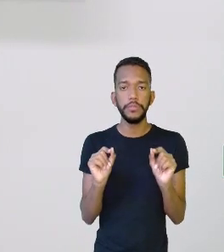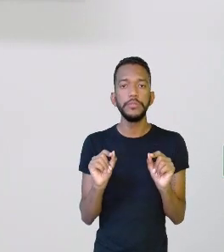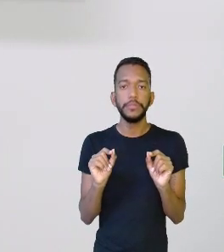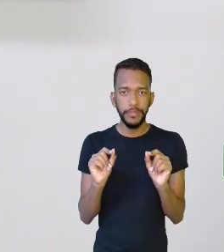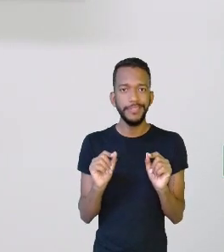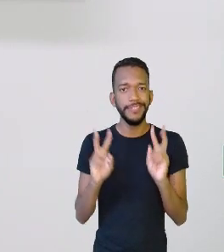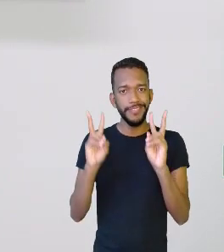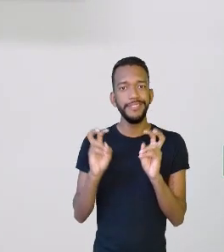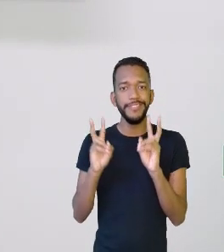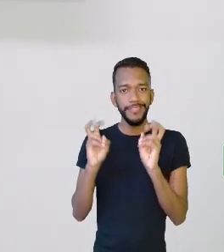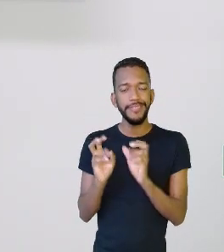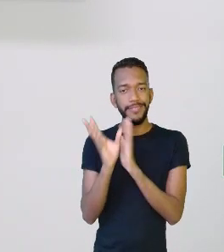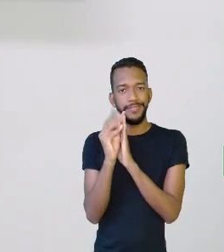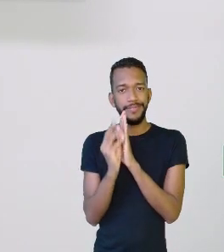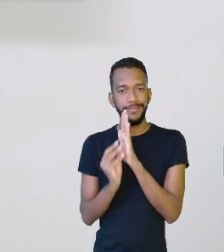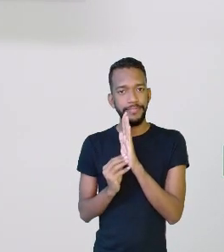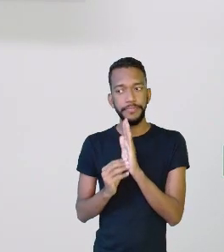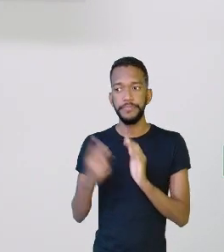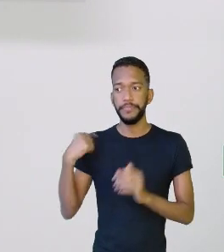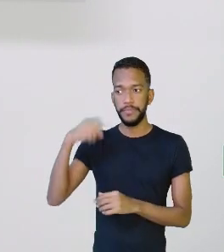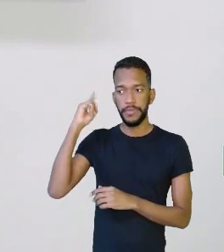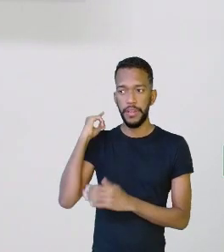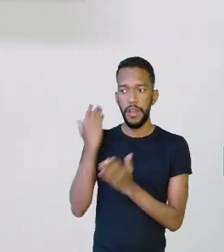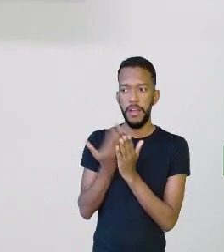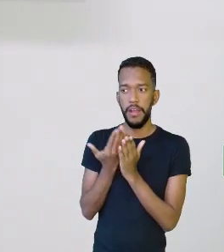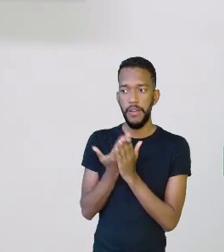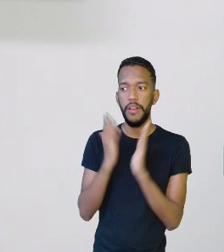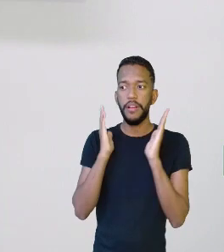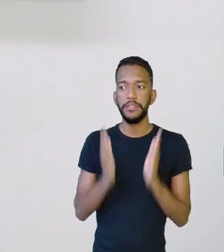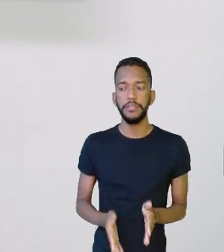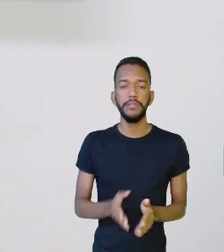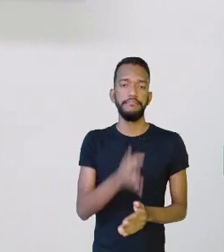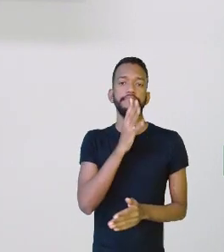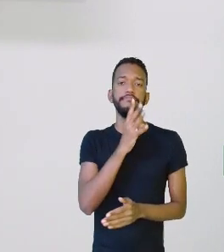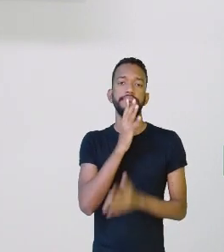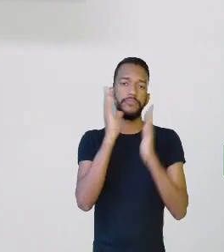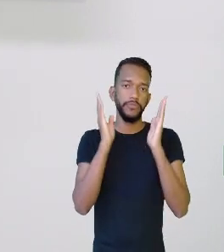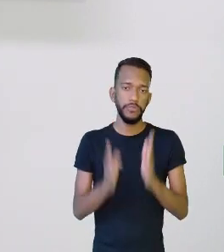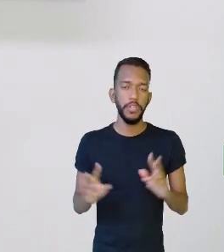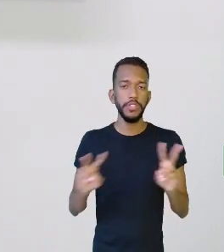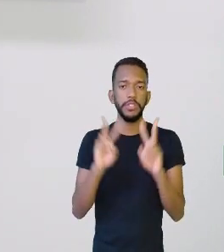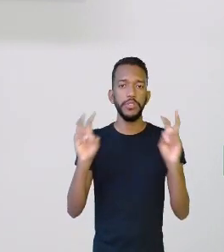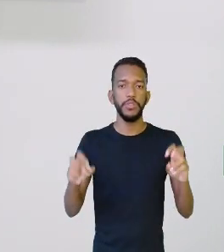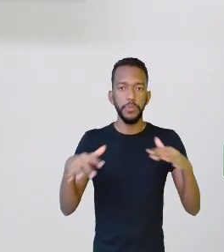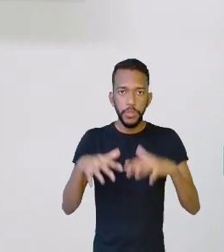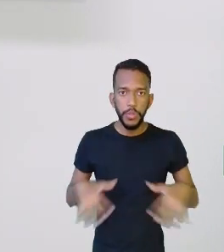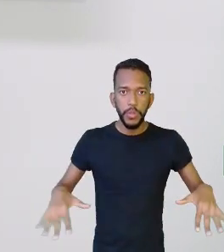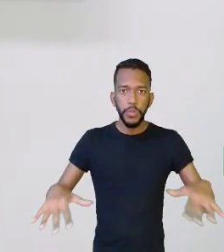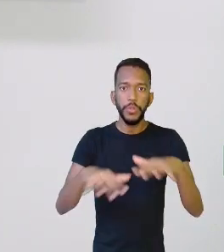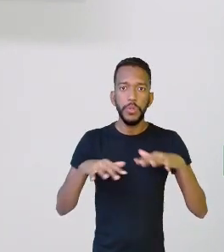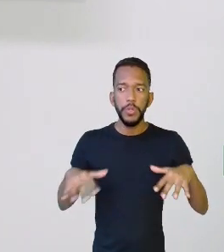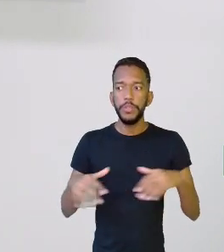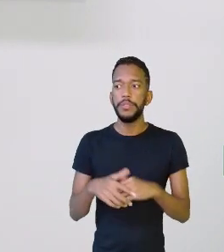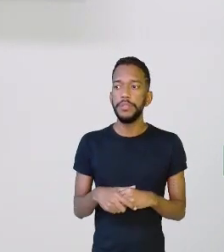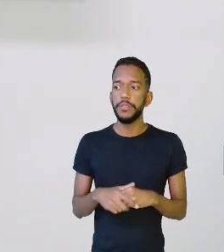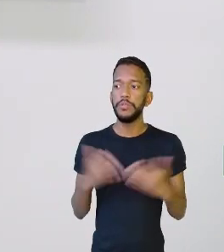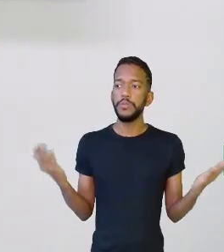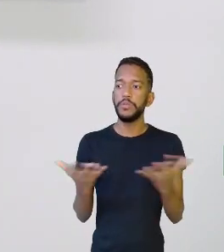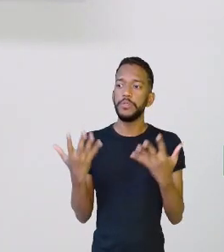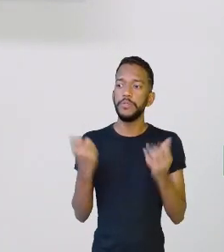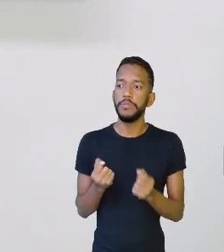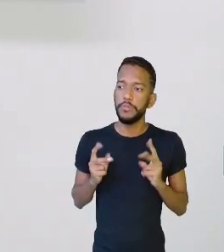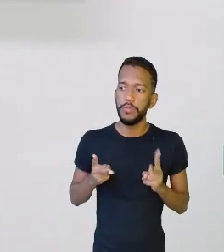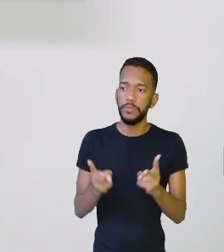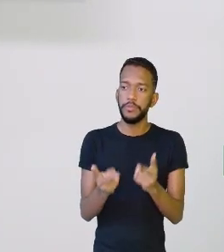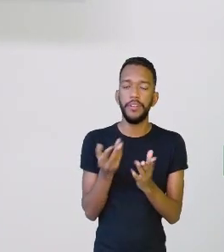deste conteúdo. A aula passada vocês curtiram bastante, conheceram bastante sobre o universo e hoje a gente vai dar